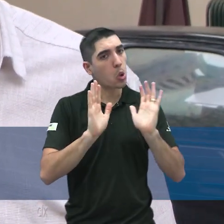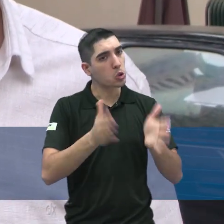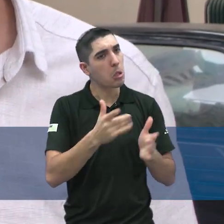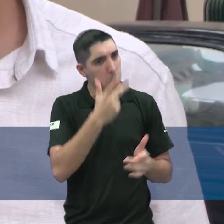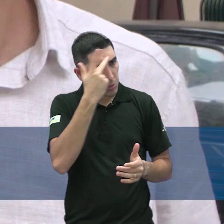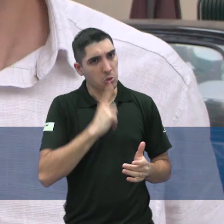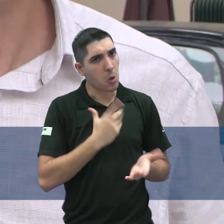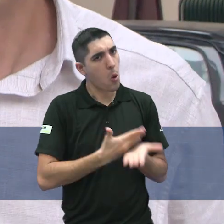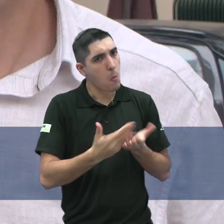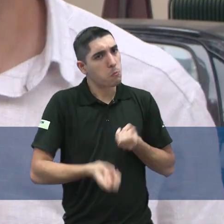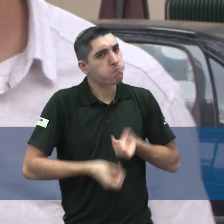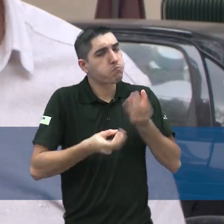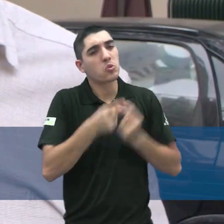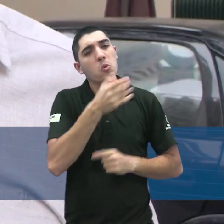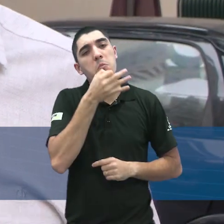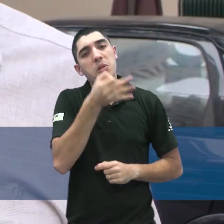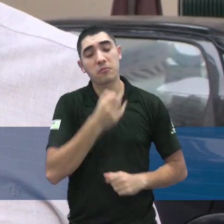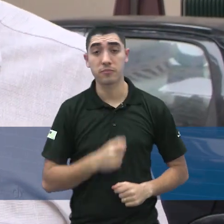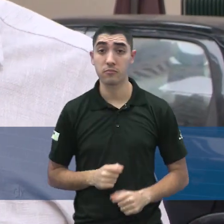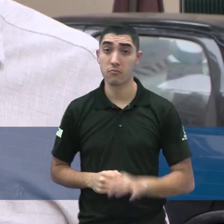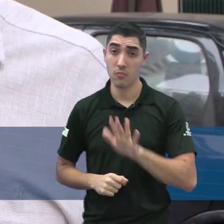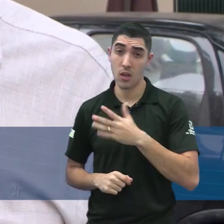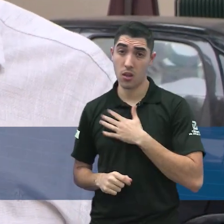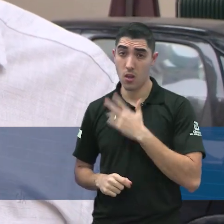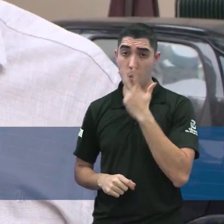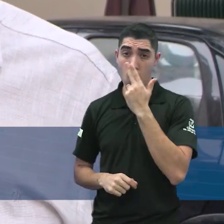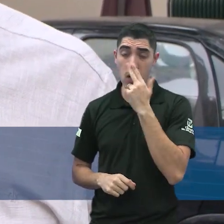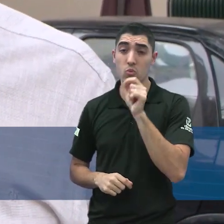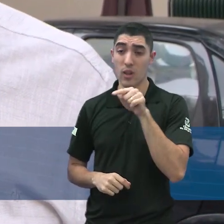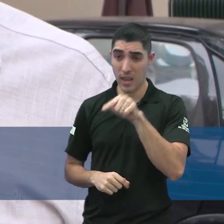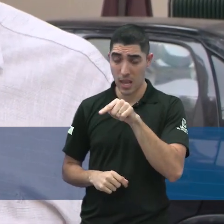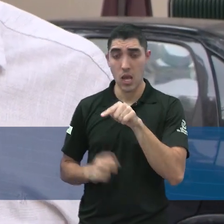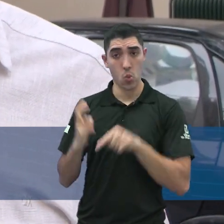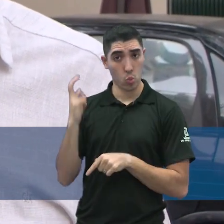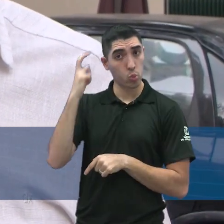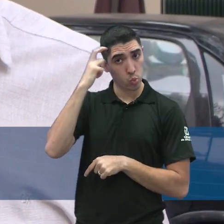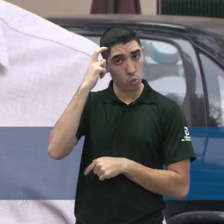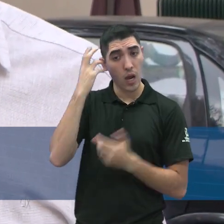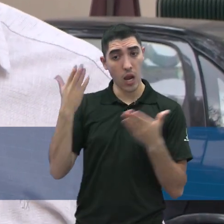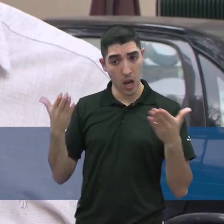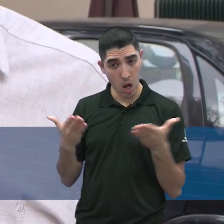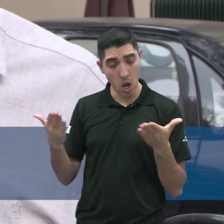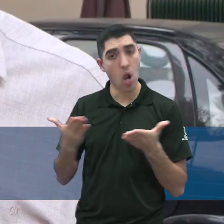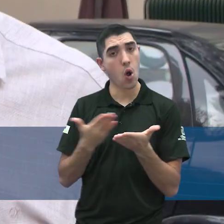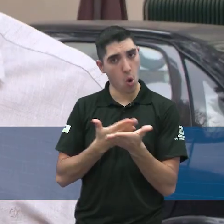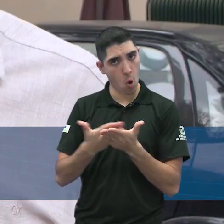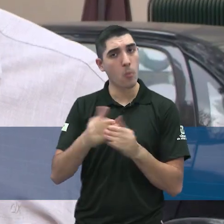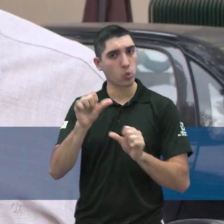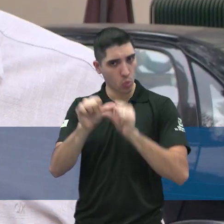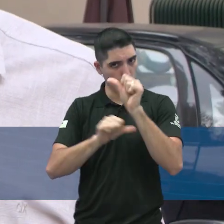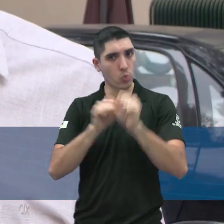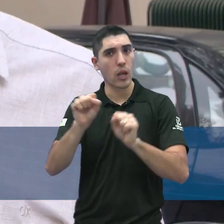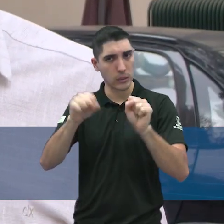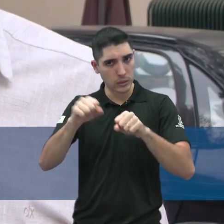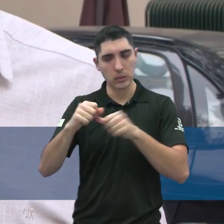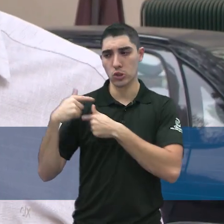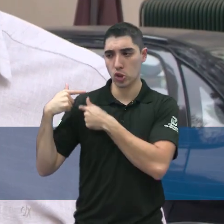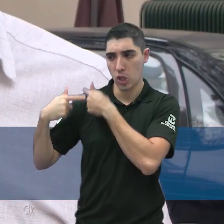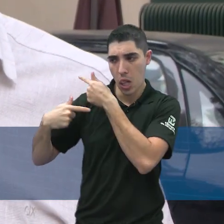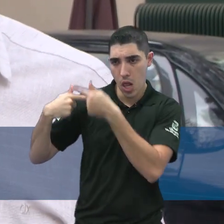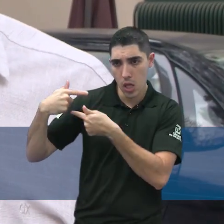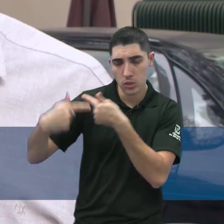hoje em dia? Eu acho que é uma cultura que vem se alterando de geração para